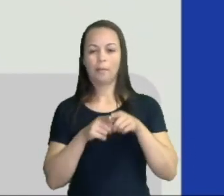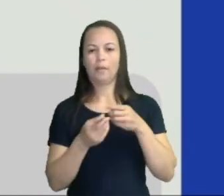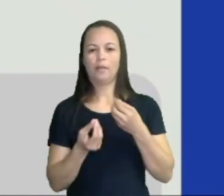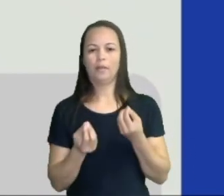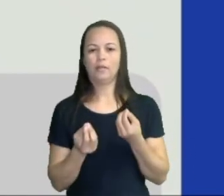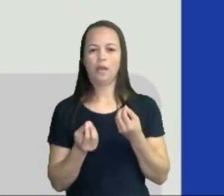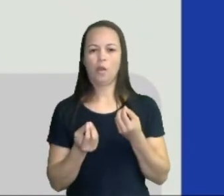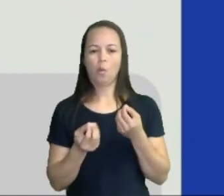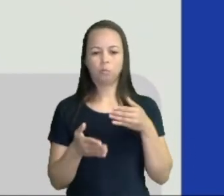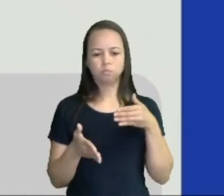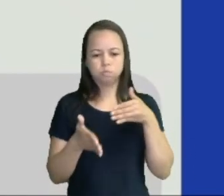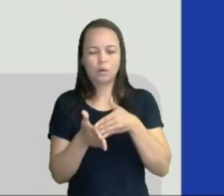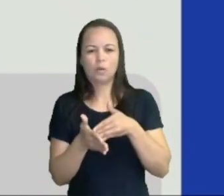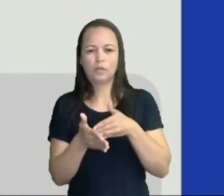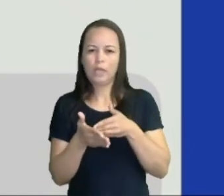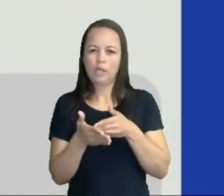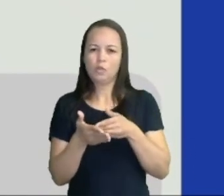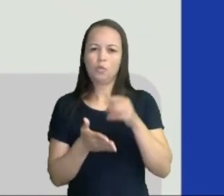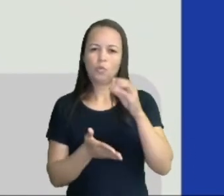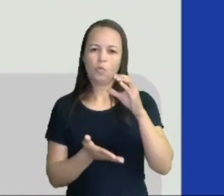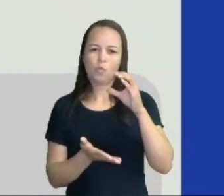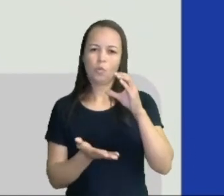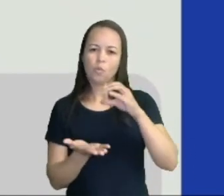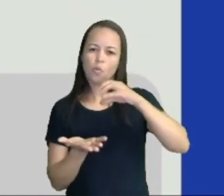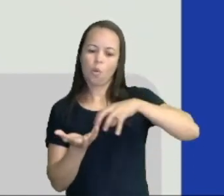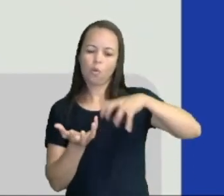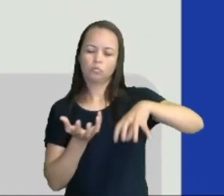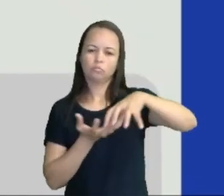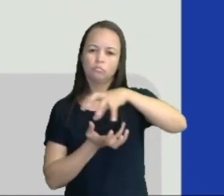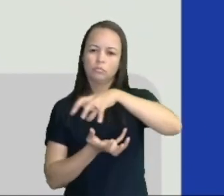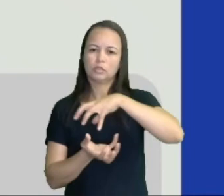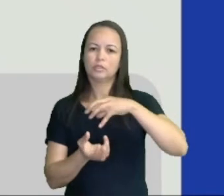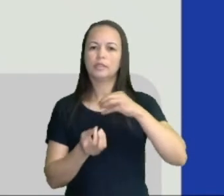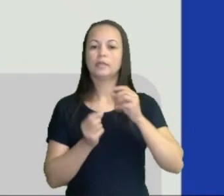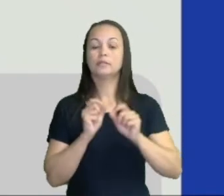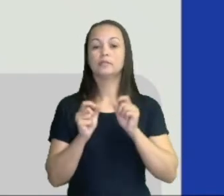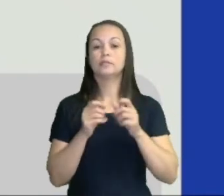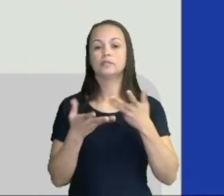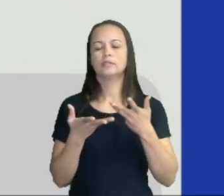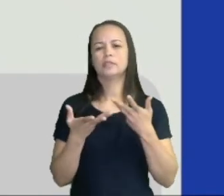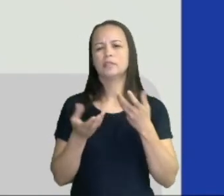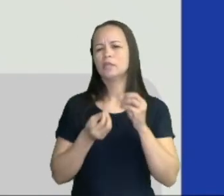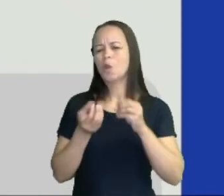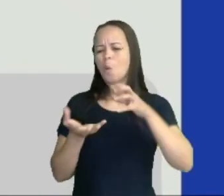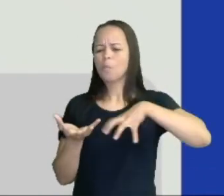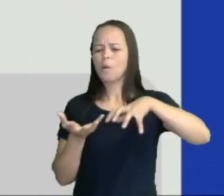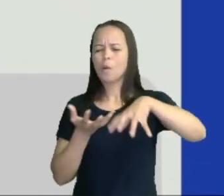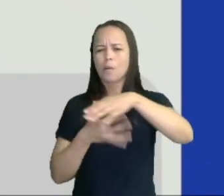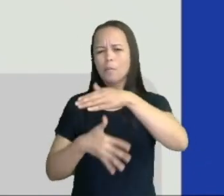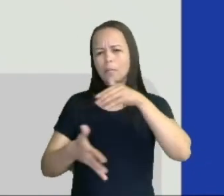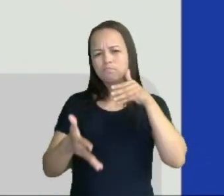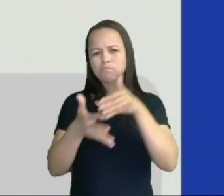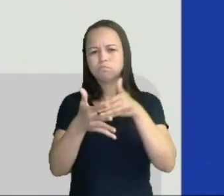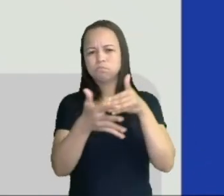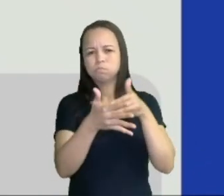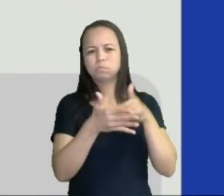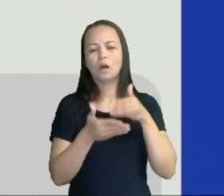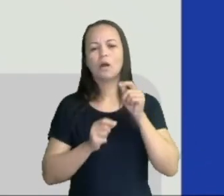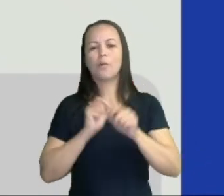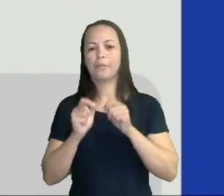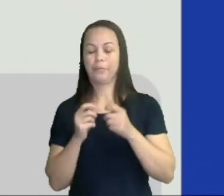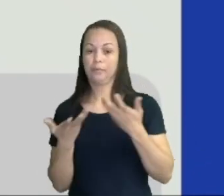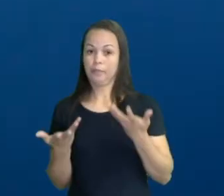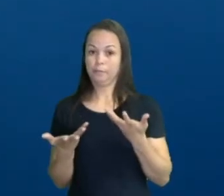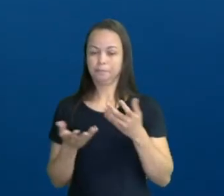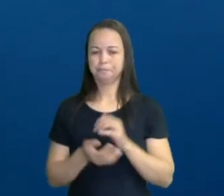continental que se faz, que impõe a Inglaterra. O que é o bloqueio continental? O